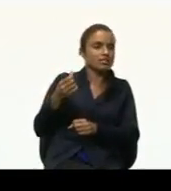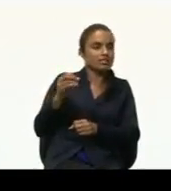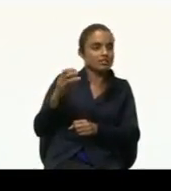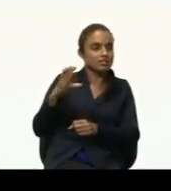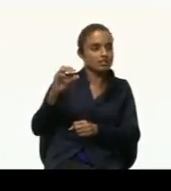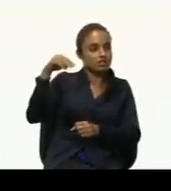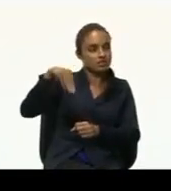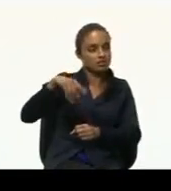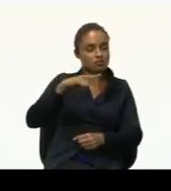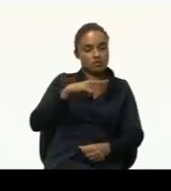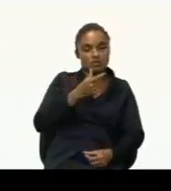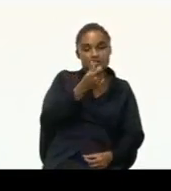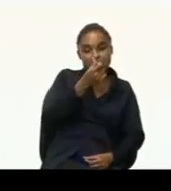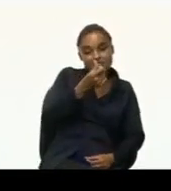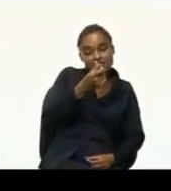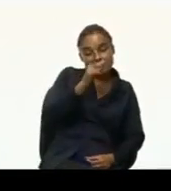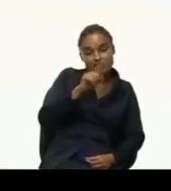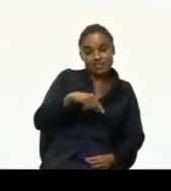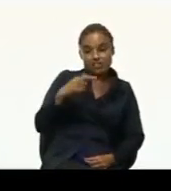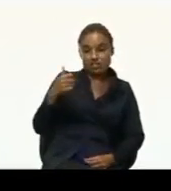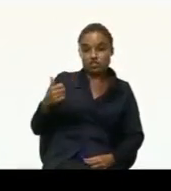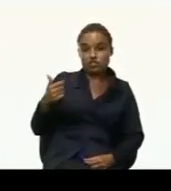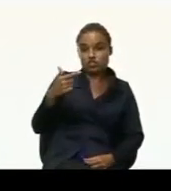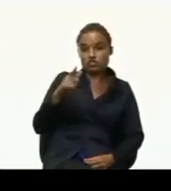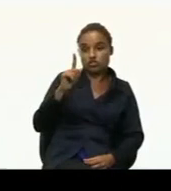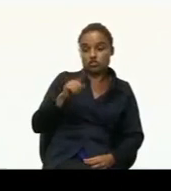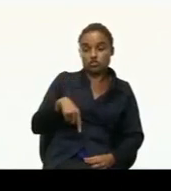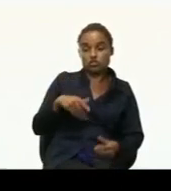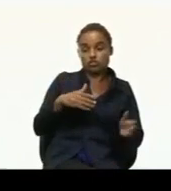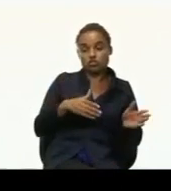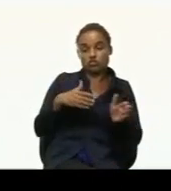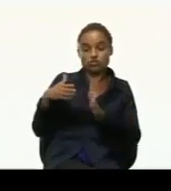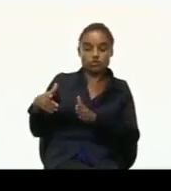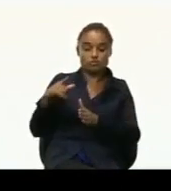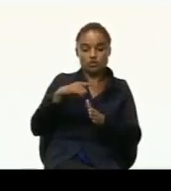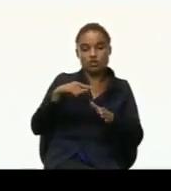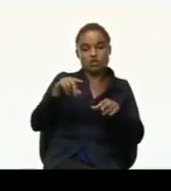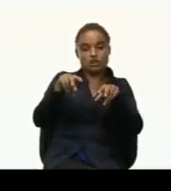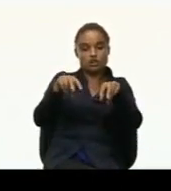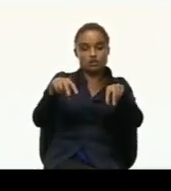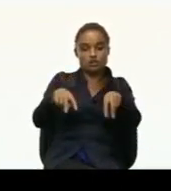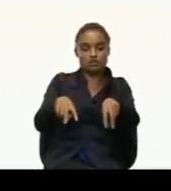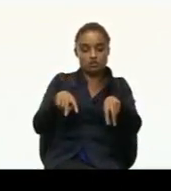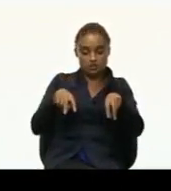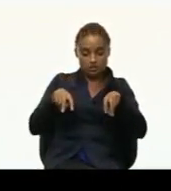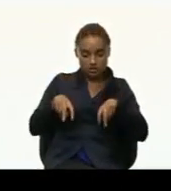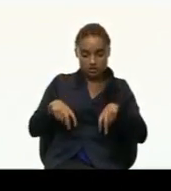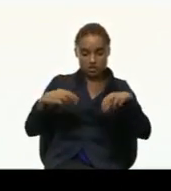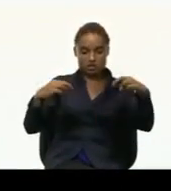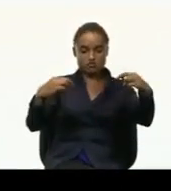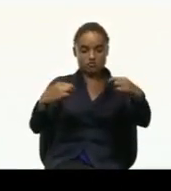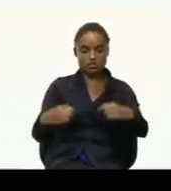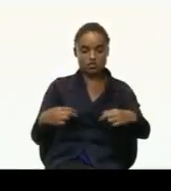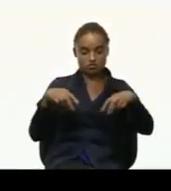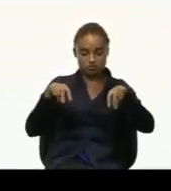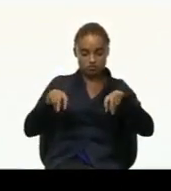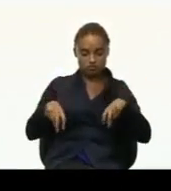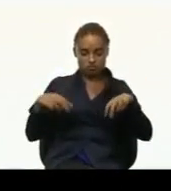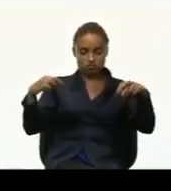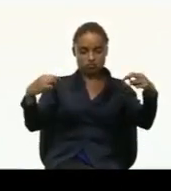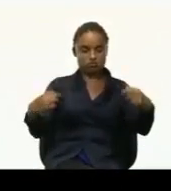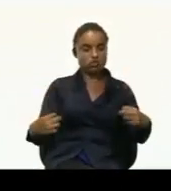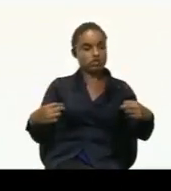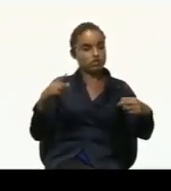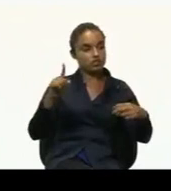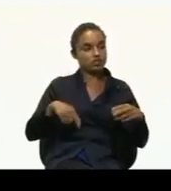trabalhadores, tenho 12, mas cada um senta de um lado da mesa, tá? Então, eu tenho 6 trabalhadores